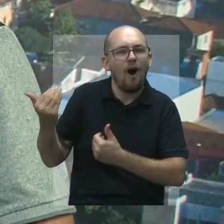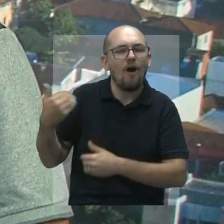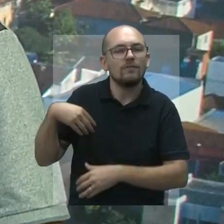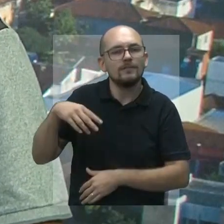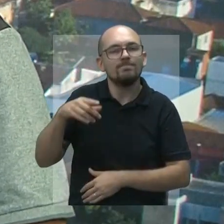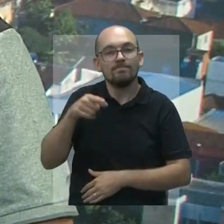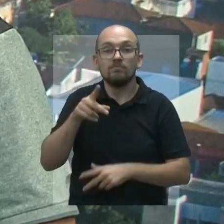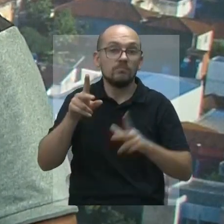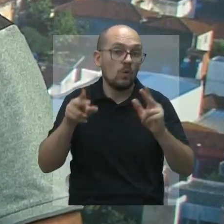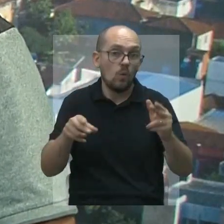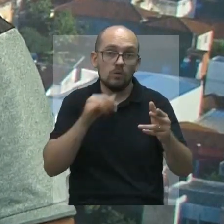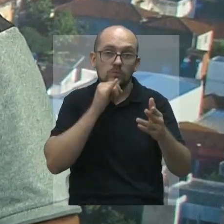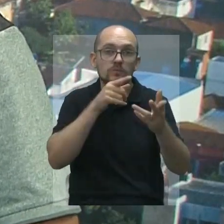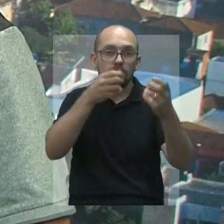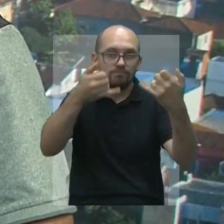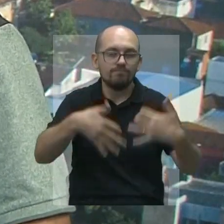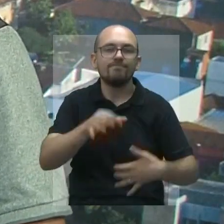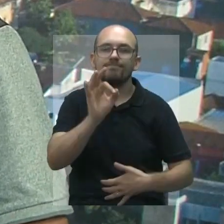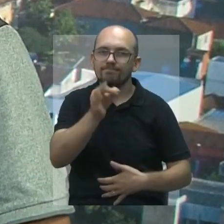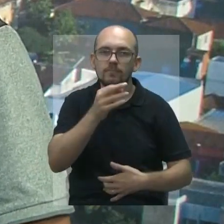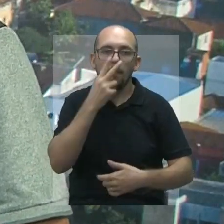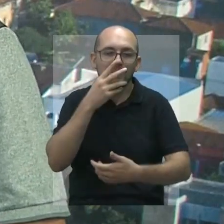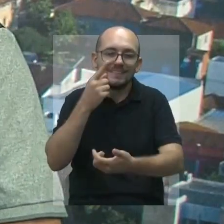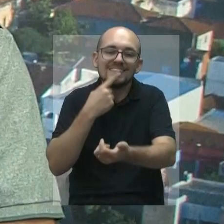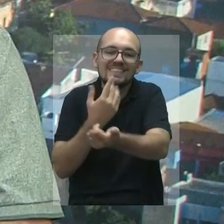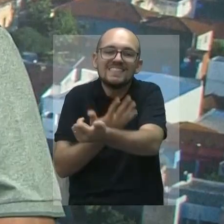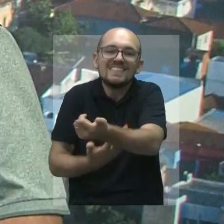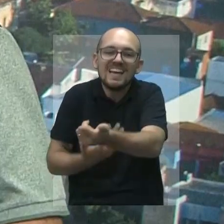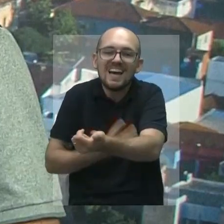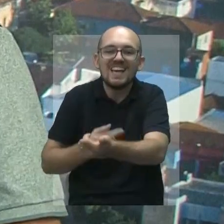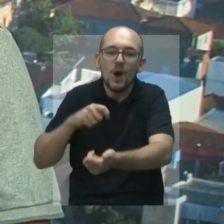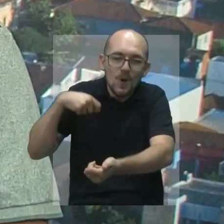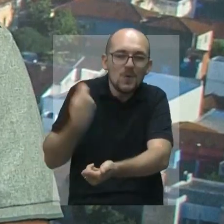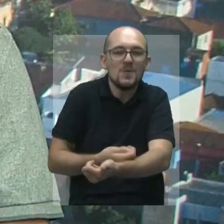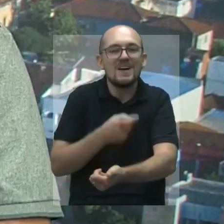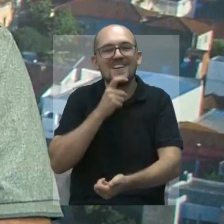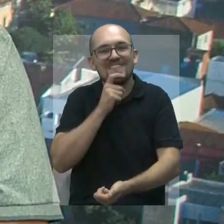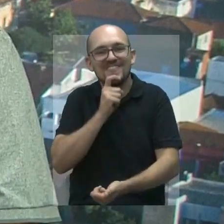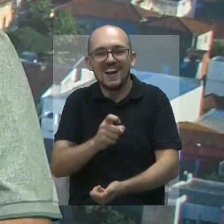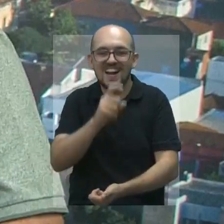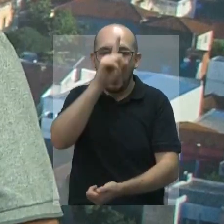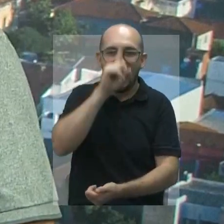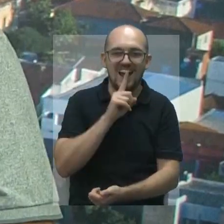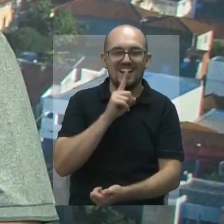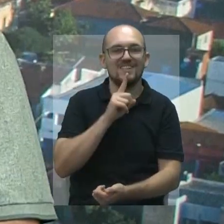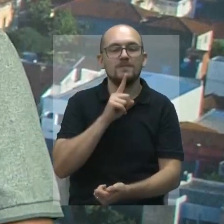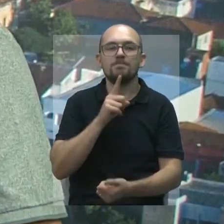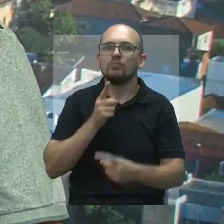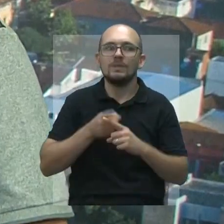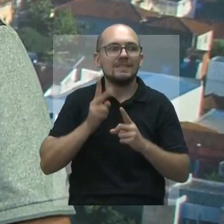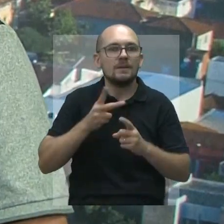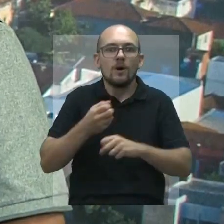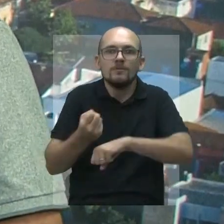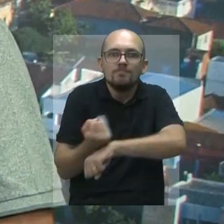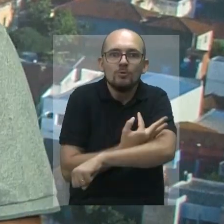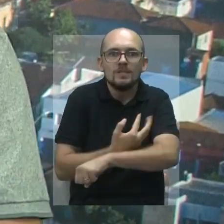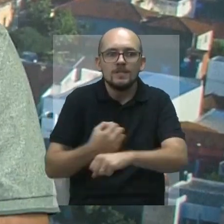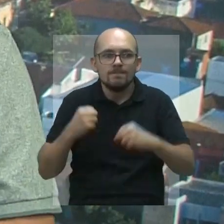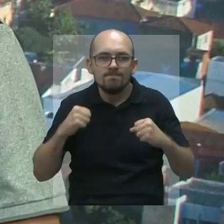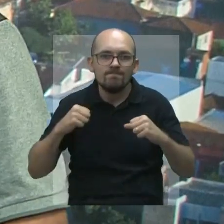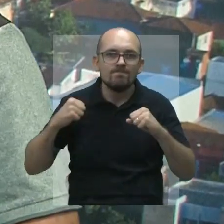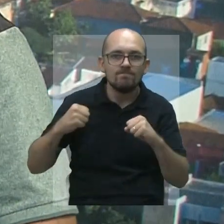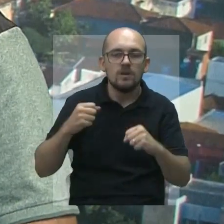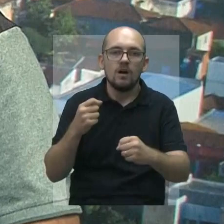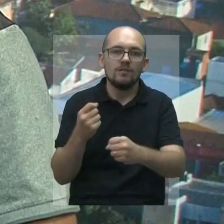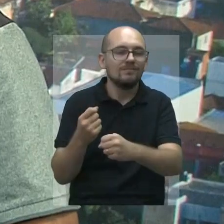o teu caso, ele tem aquele sangue verde e amarelo, né, se apaixona pelo clube, e a cada jogo é uma emoção diferente. E o fato